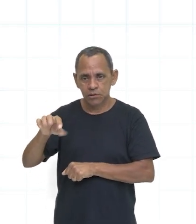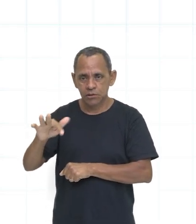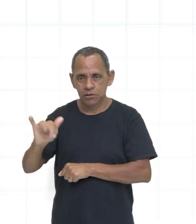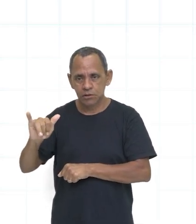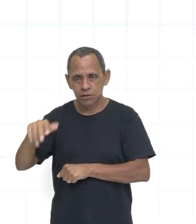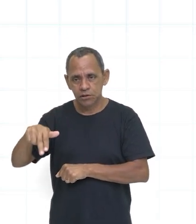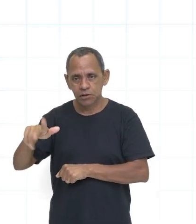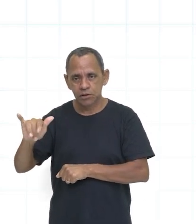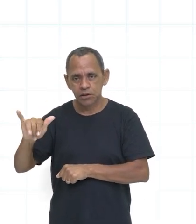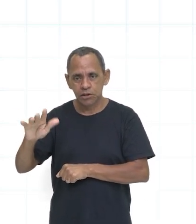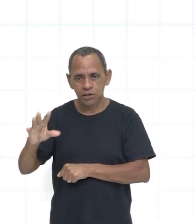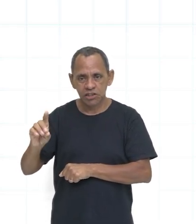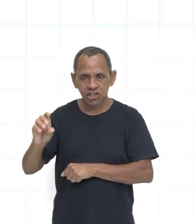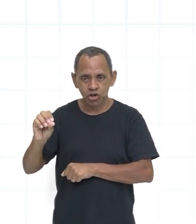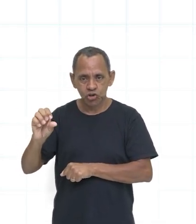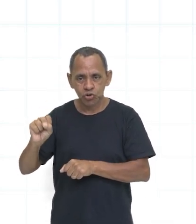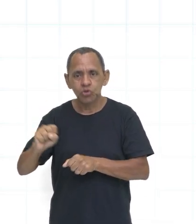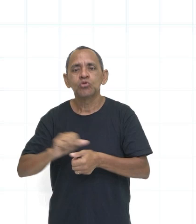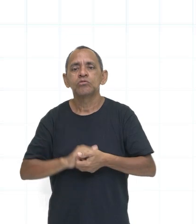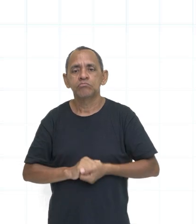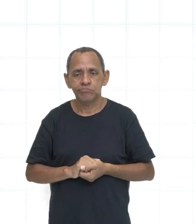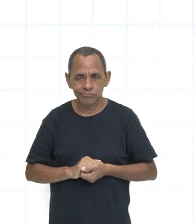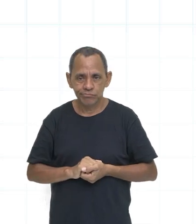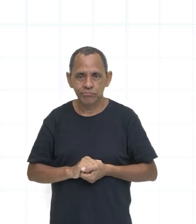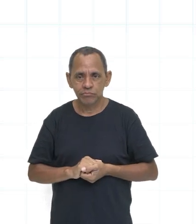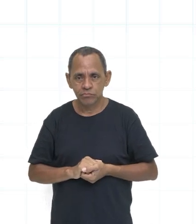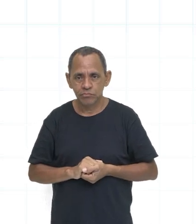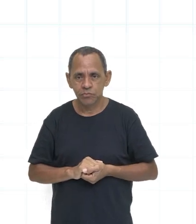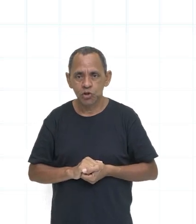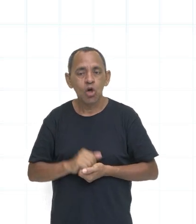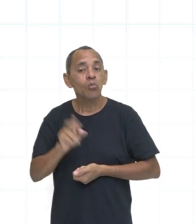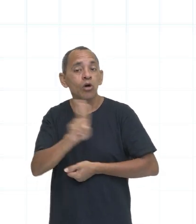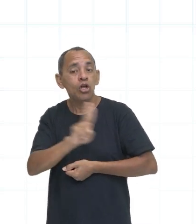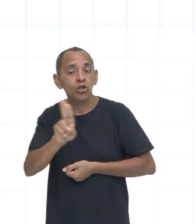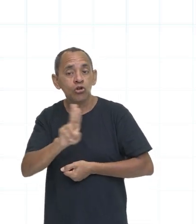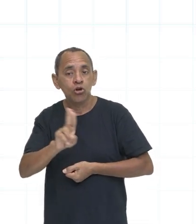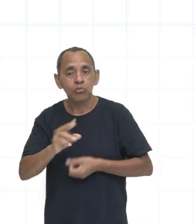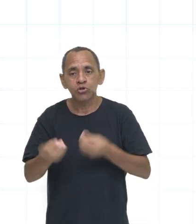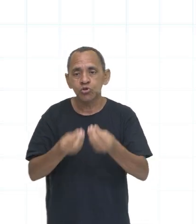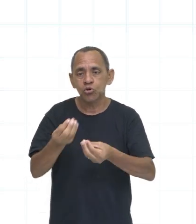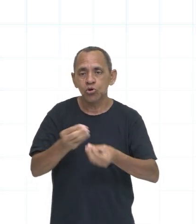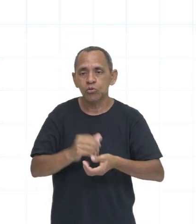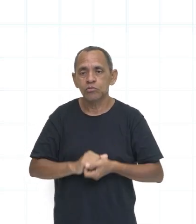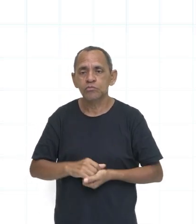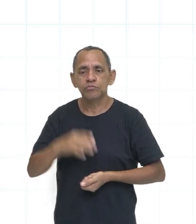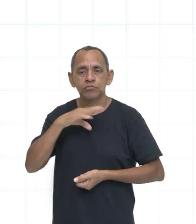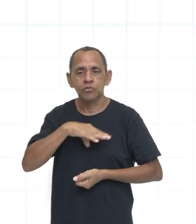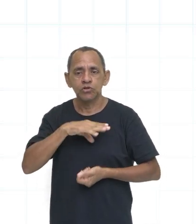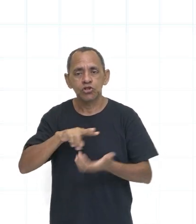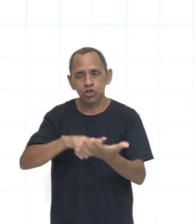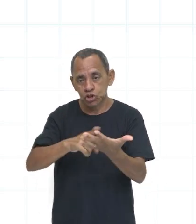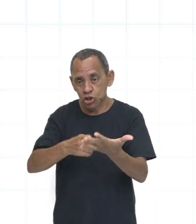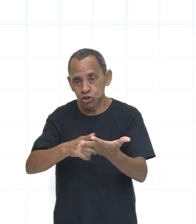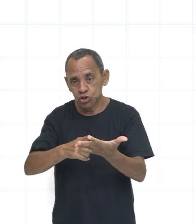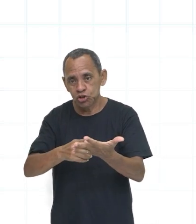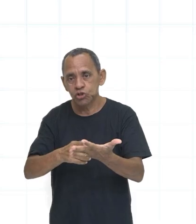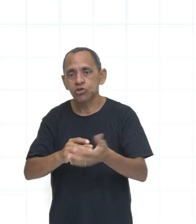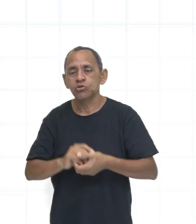respeito do substantivo, como nomes contáveis. Aliás, para nomes contáveis. Em português, são traduzidos